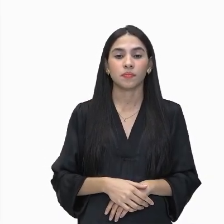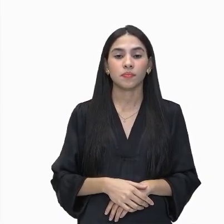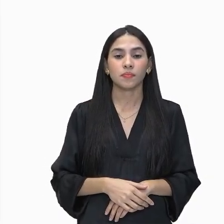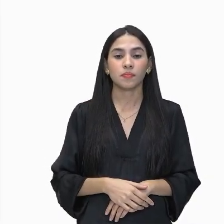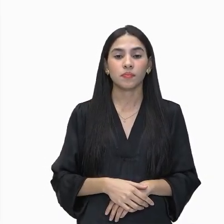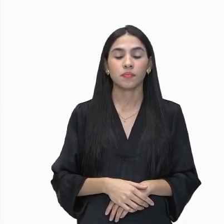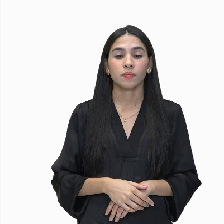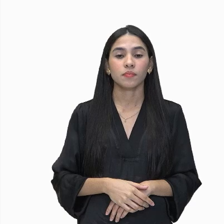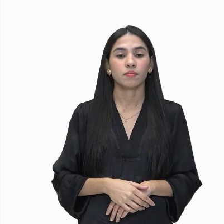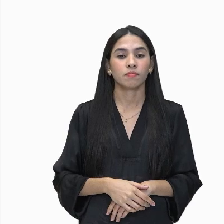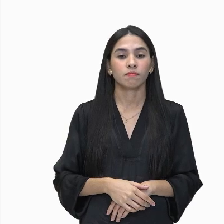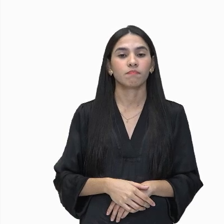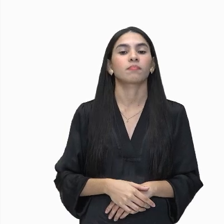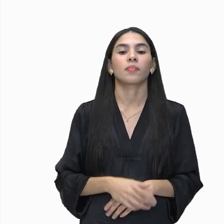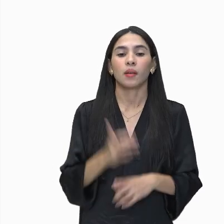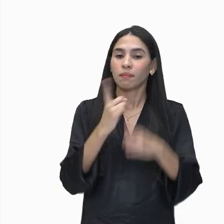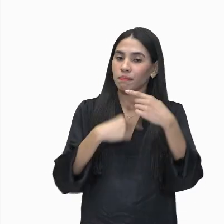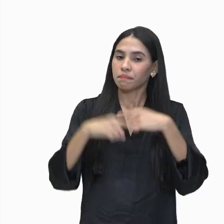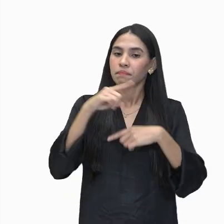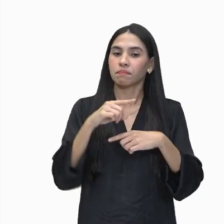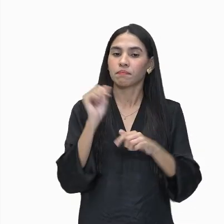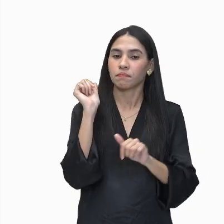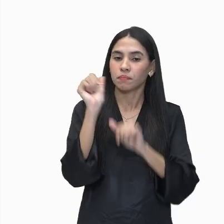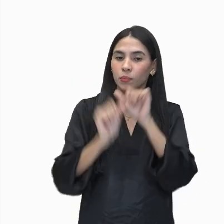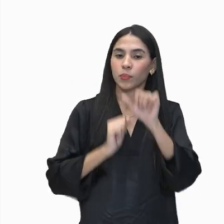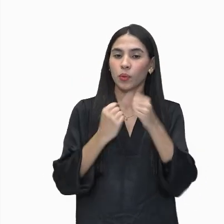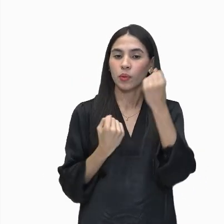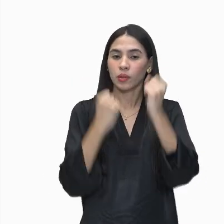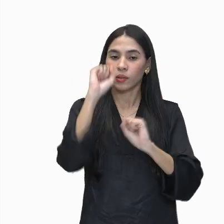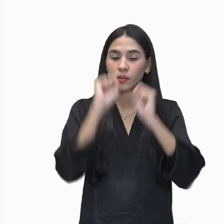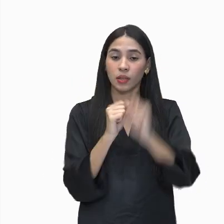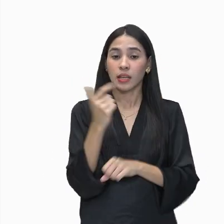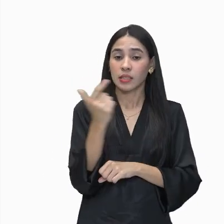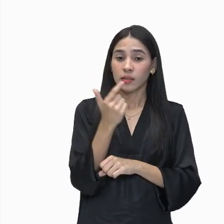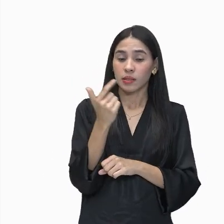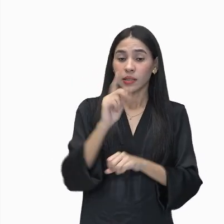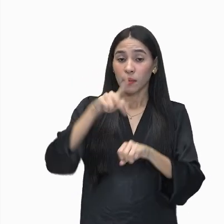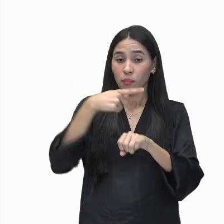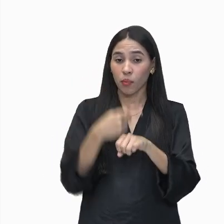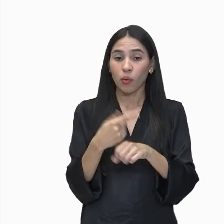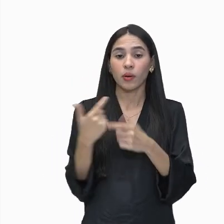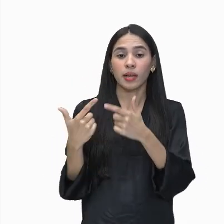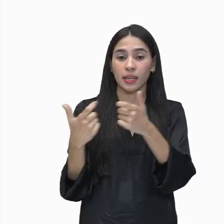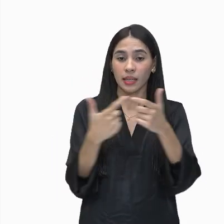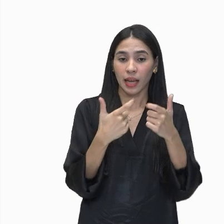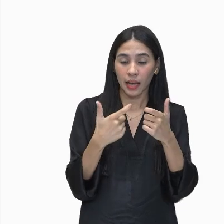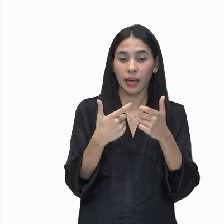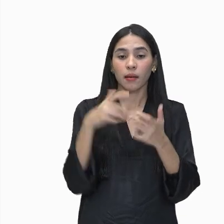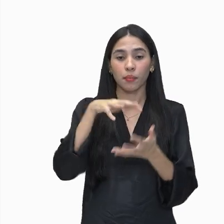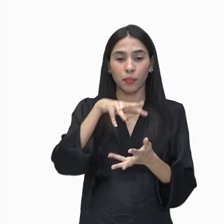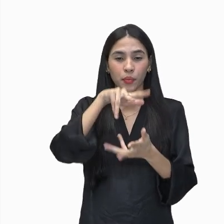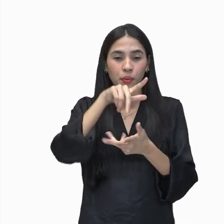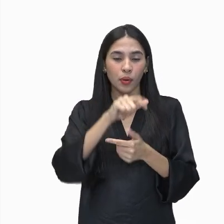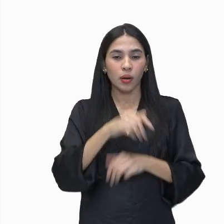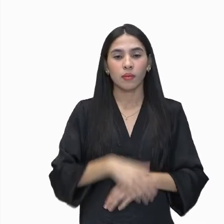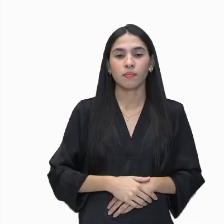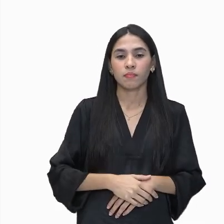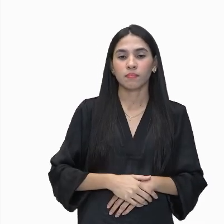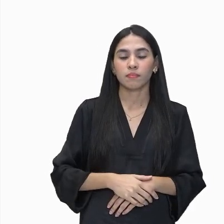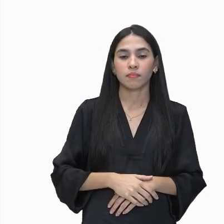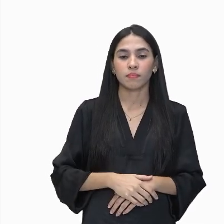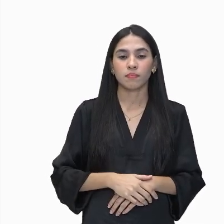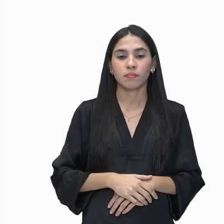ela acelerou-se com a industrialização no pós-Segunda Guerra Mundial. Então, por volta lá, após a Segunda